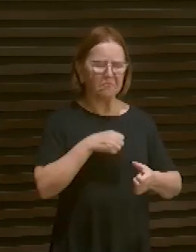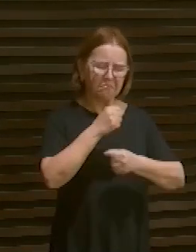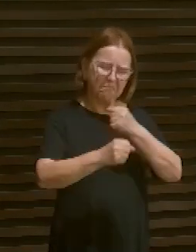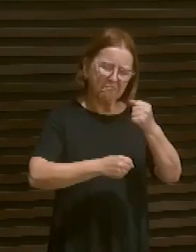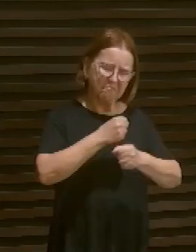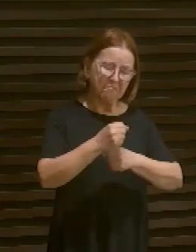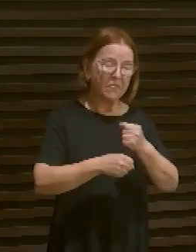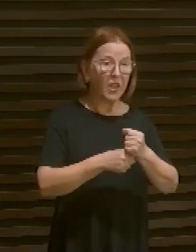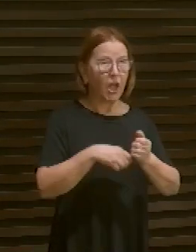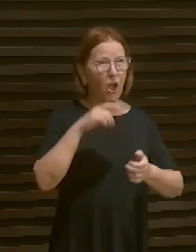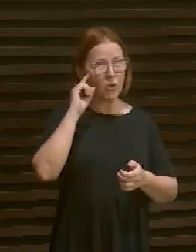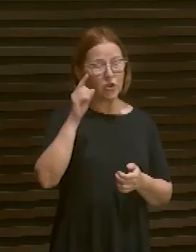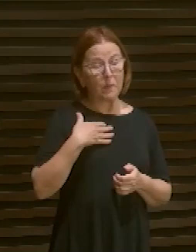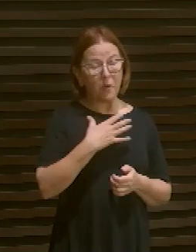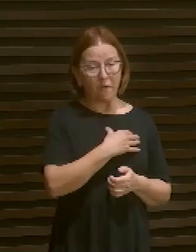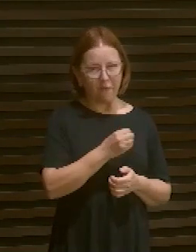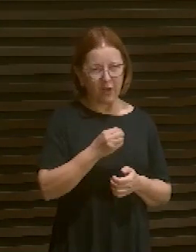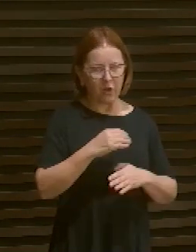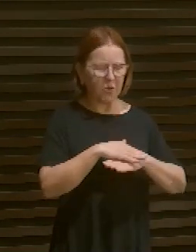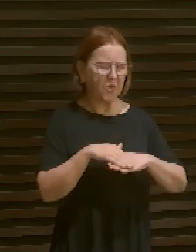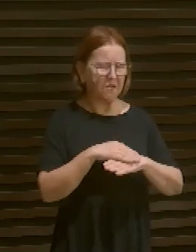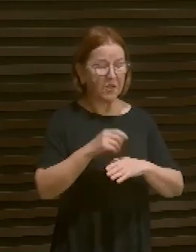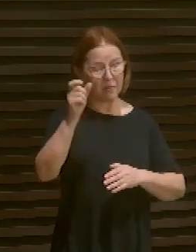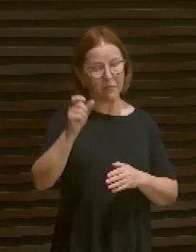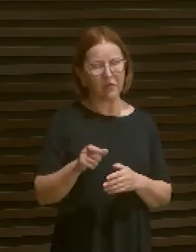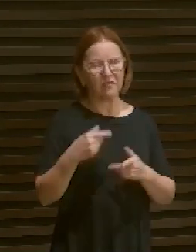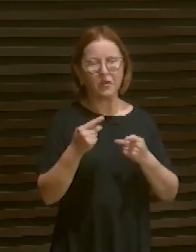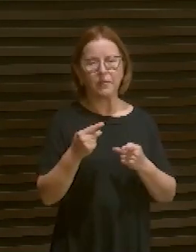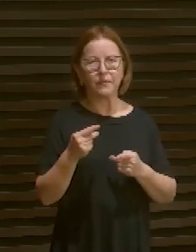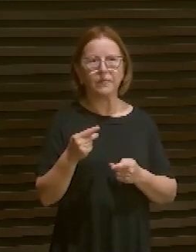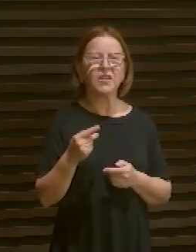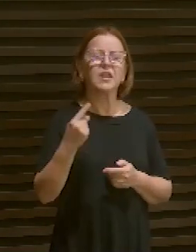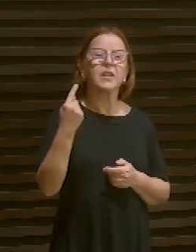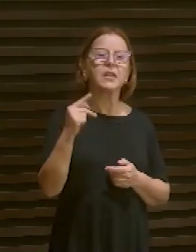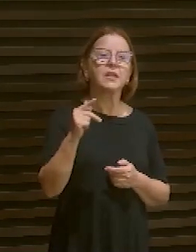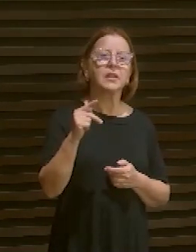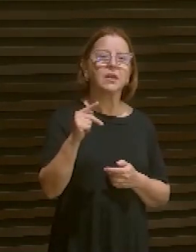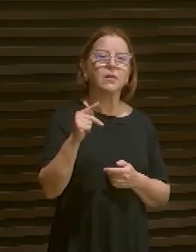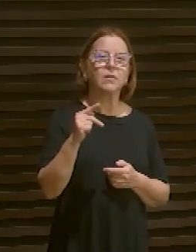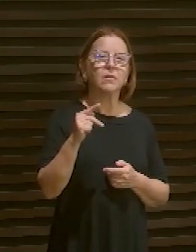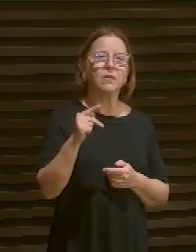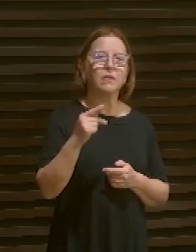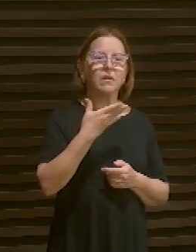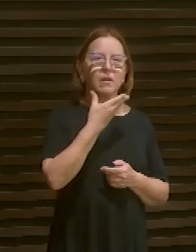alguém. E ele disse assim: o seu pai mentiu para